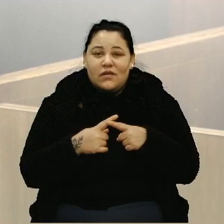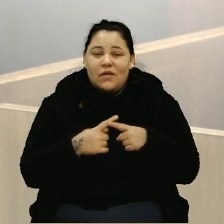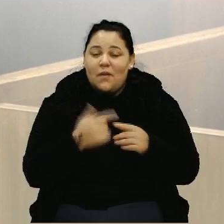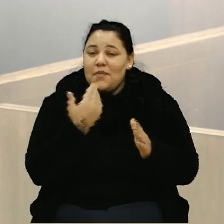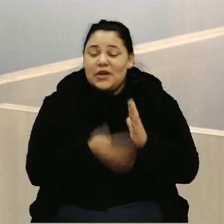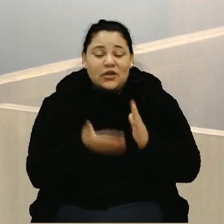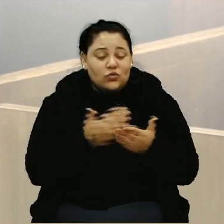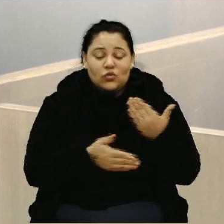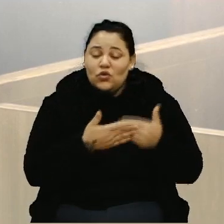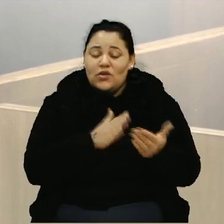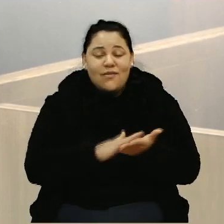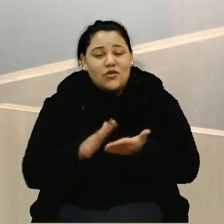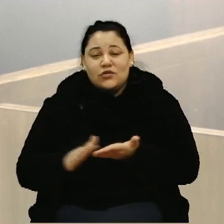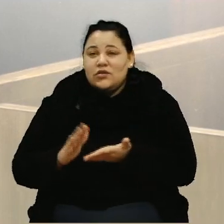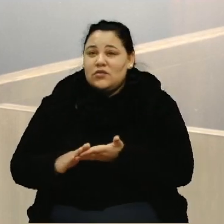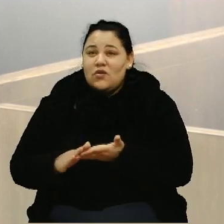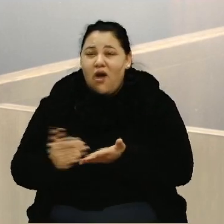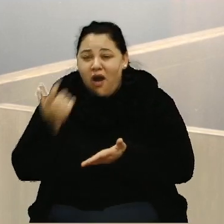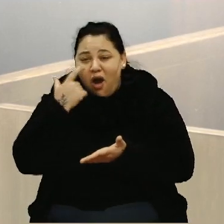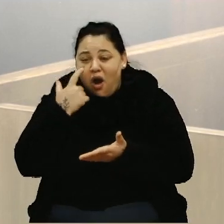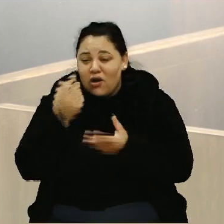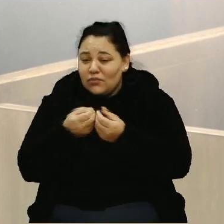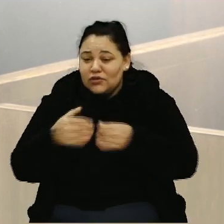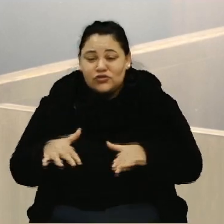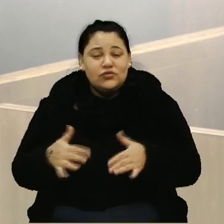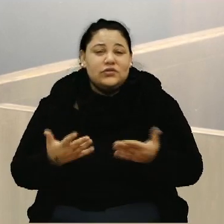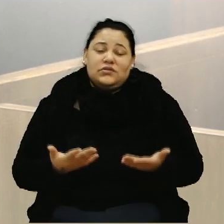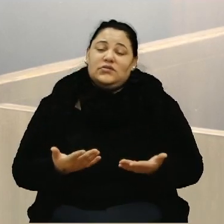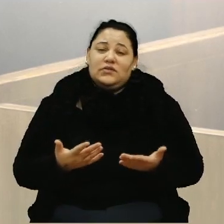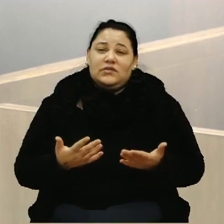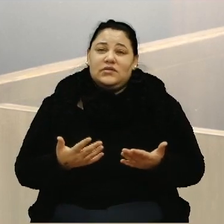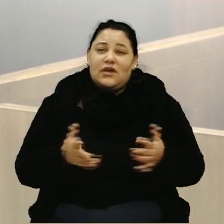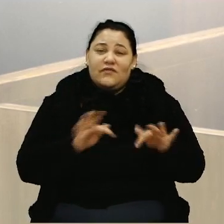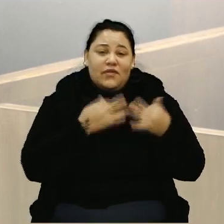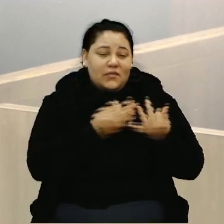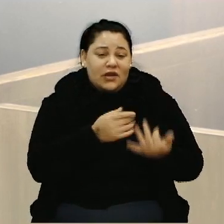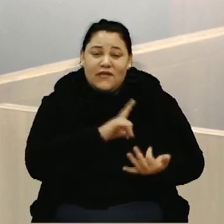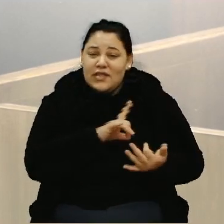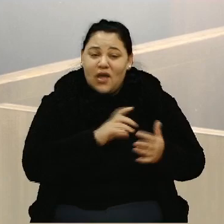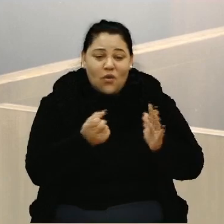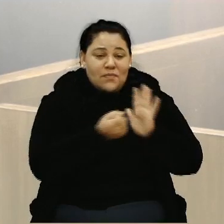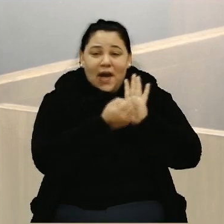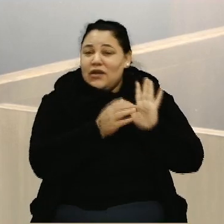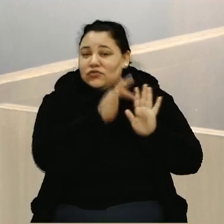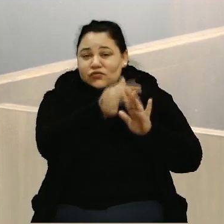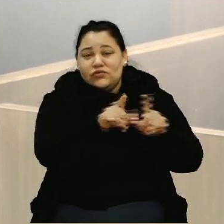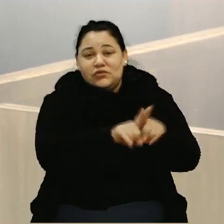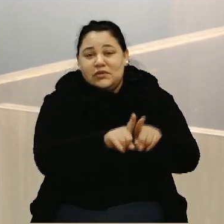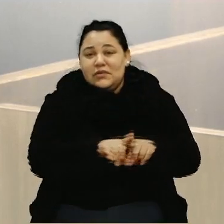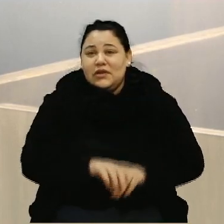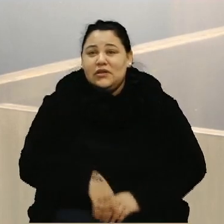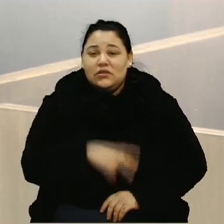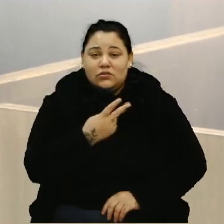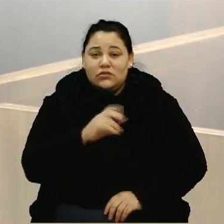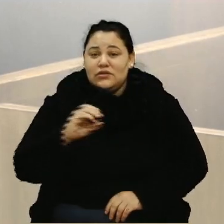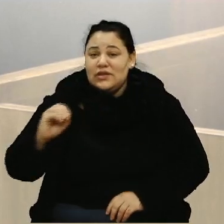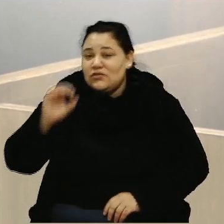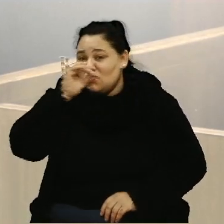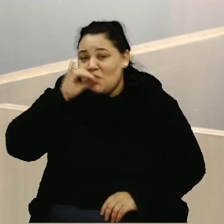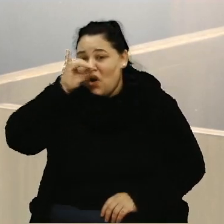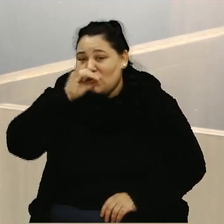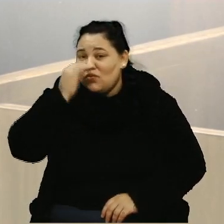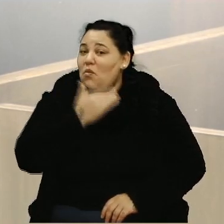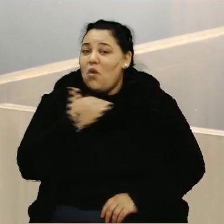produção deles. Olha o prejuízo que essa família, né, vai ter, impacto futuro. 200 porcos foram